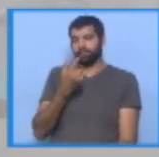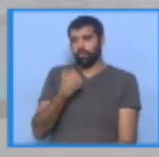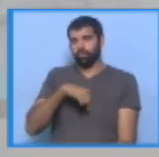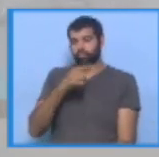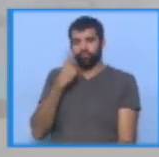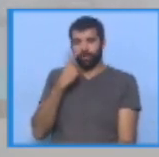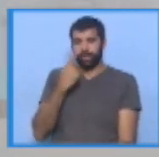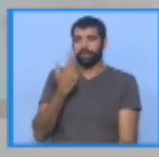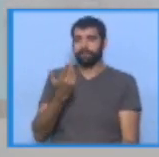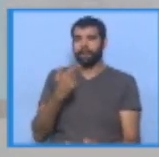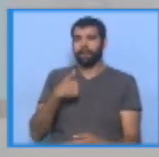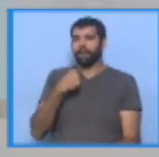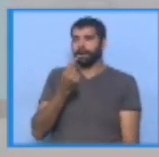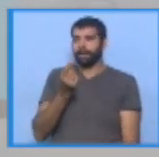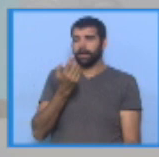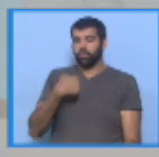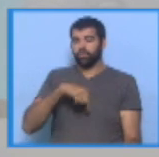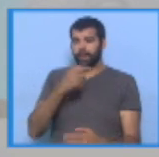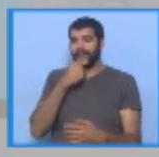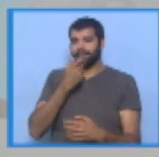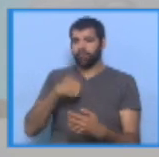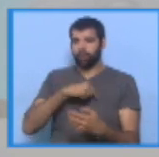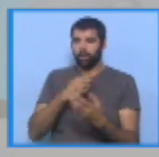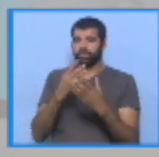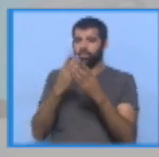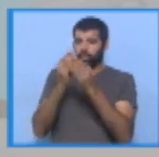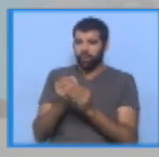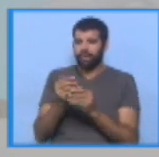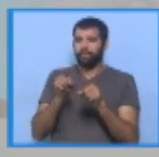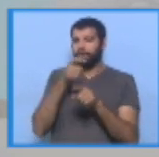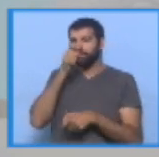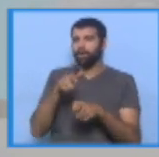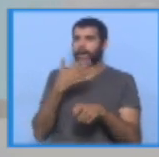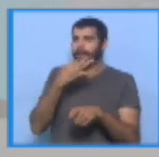admiramos, dizia que quando rezamos a alguém que é muito mais humilde que nós.